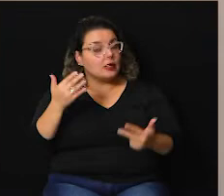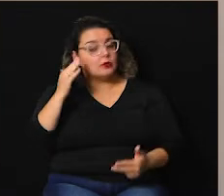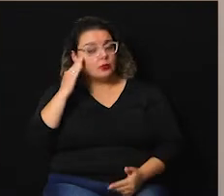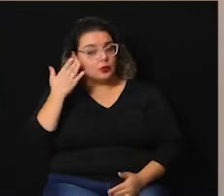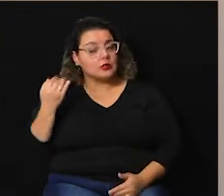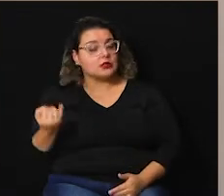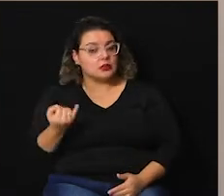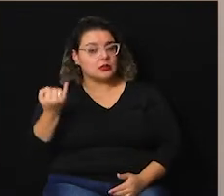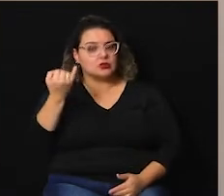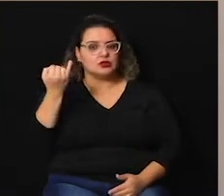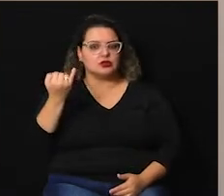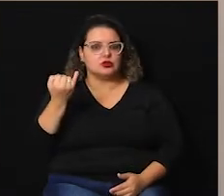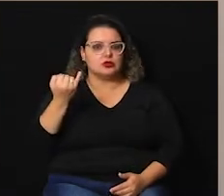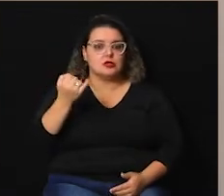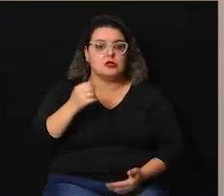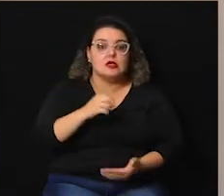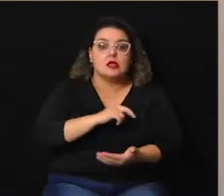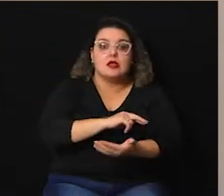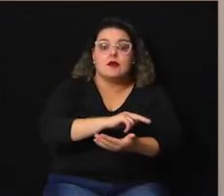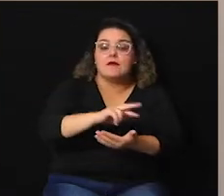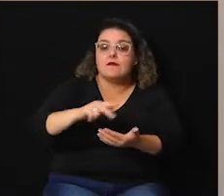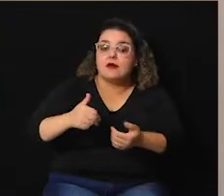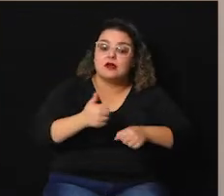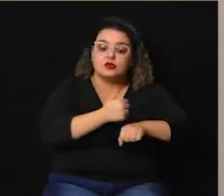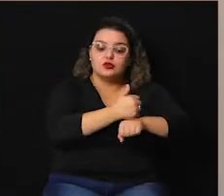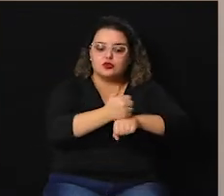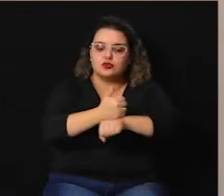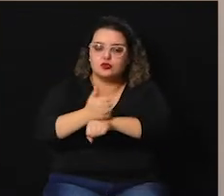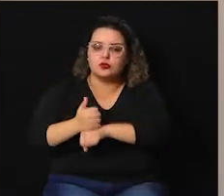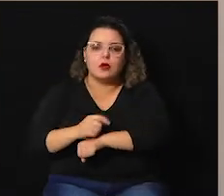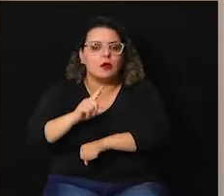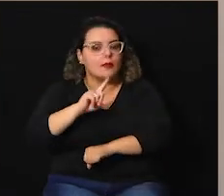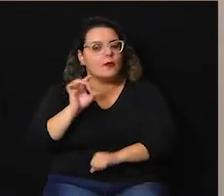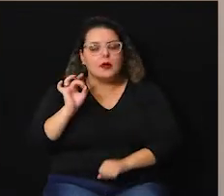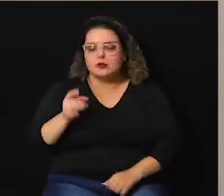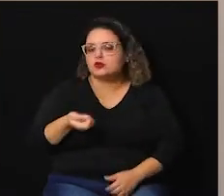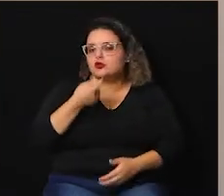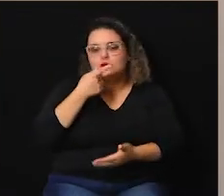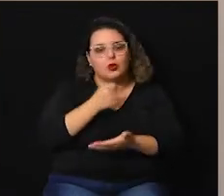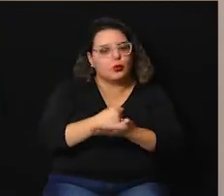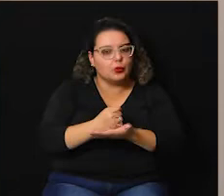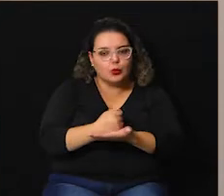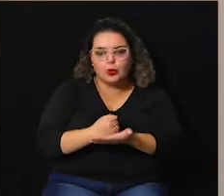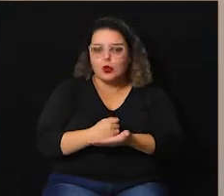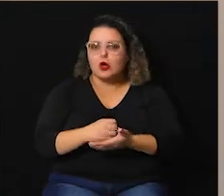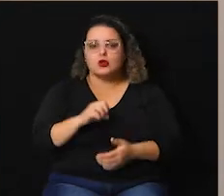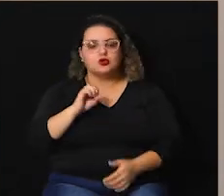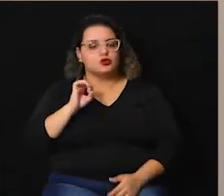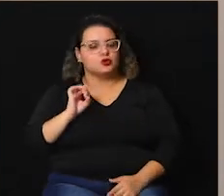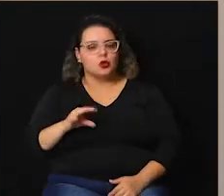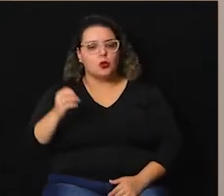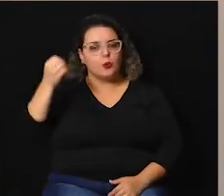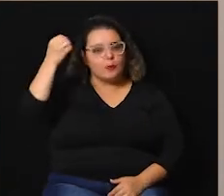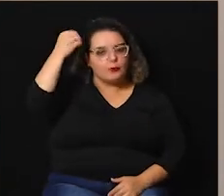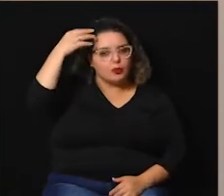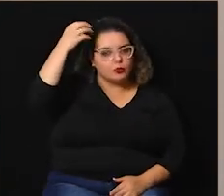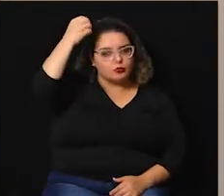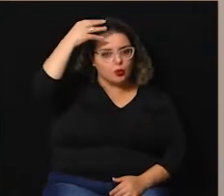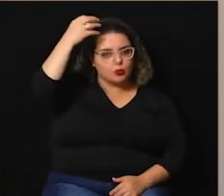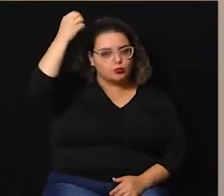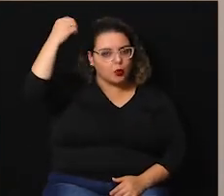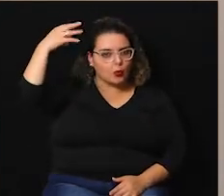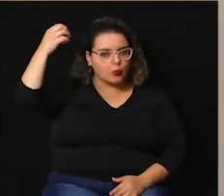entender, é a multiterapia. Não é só o comprimido, não é só o laser, não é só